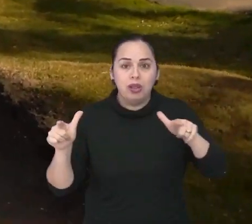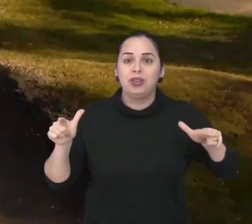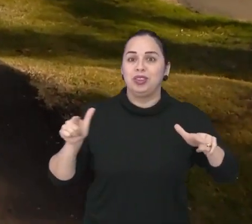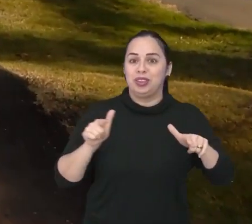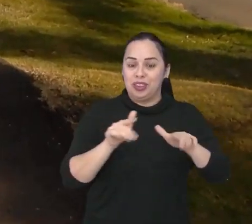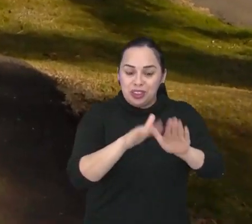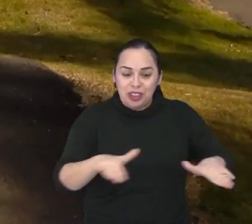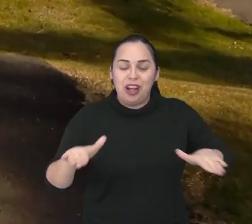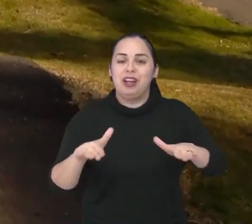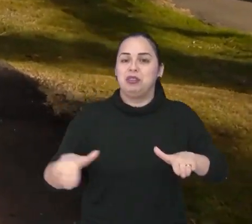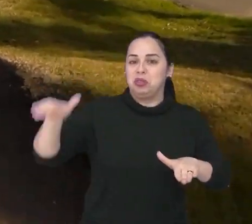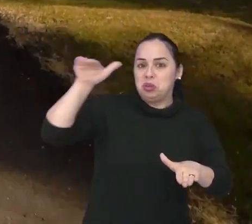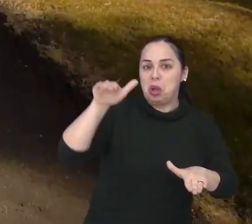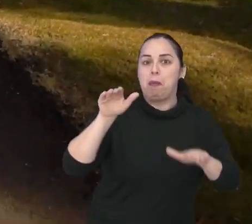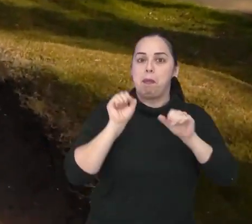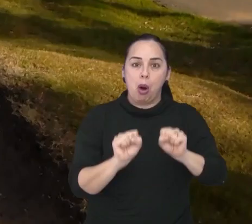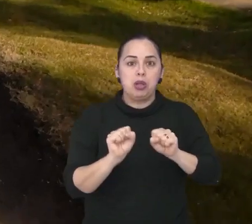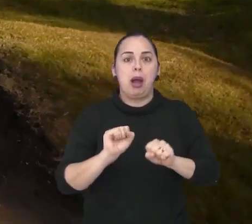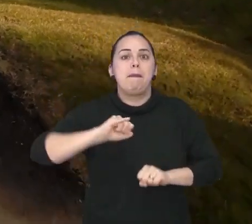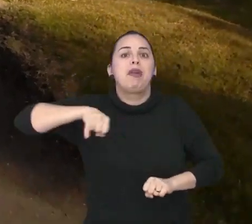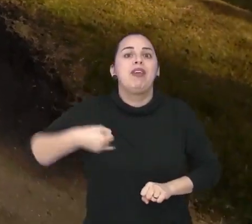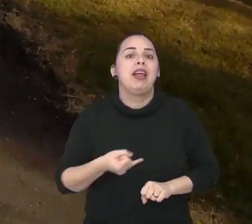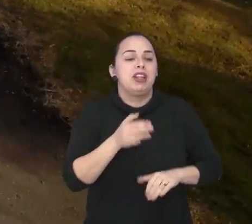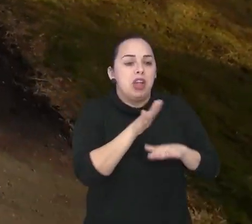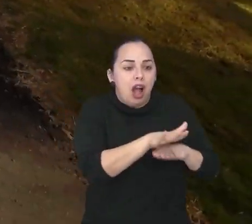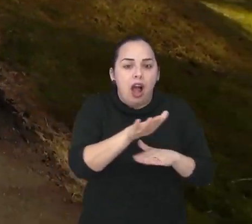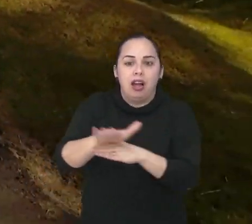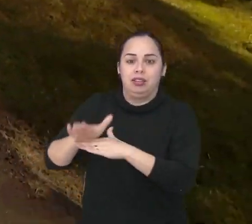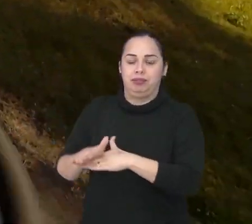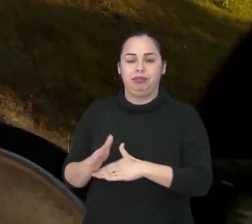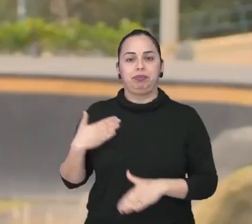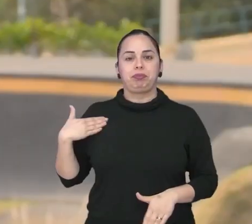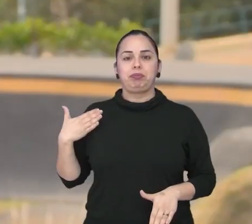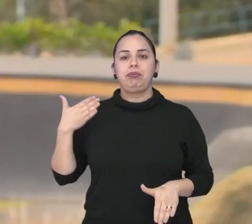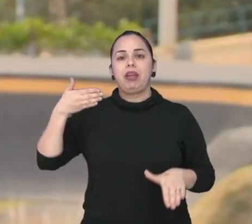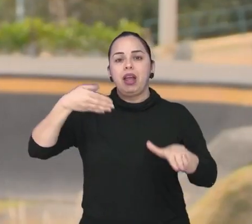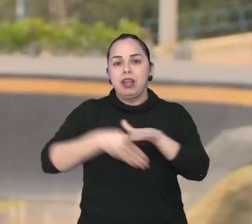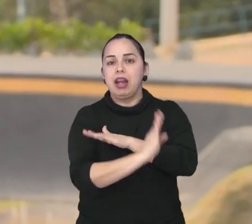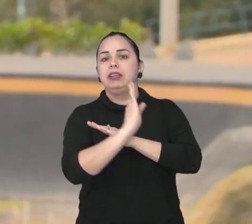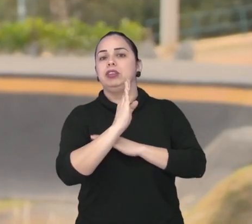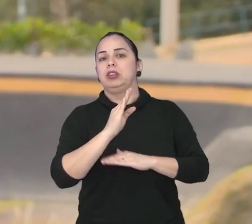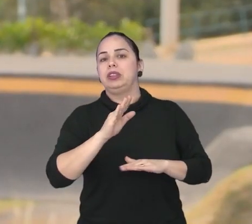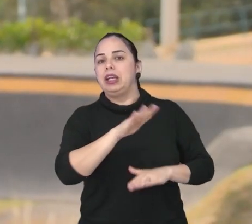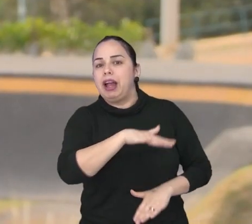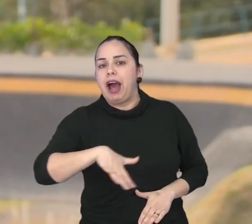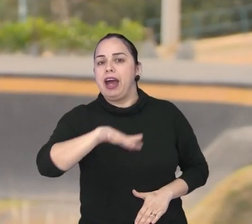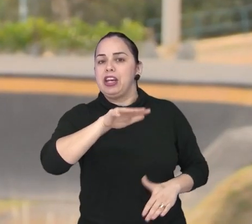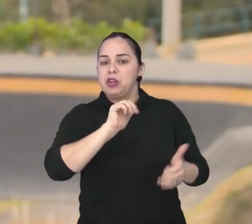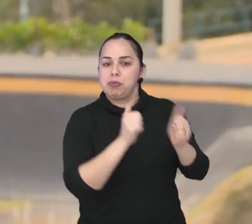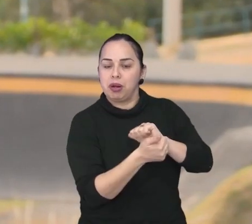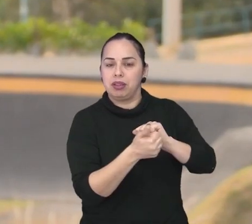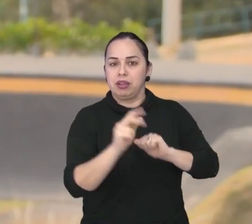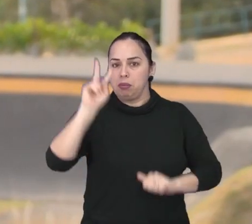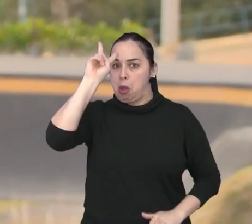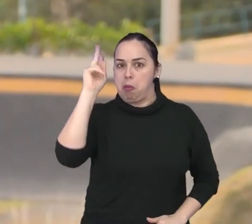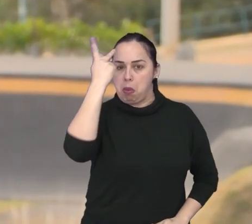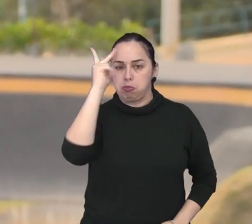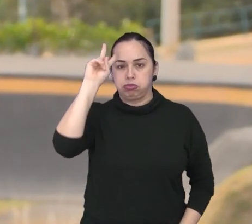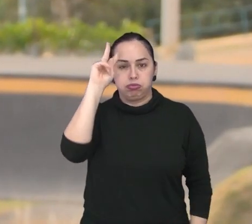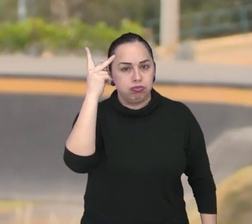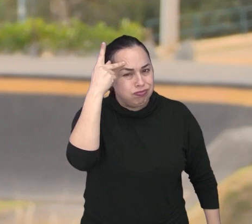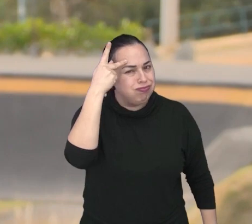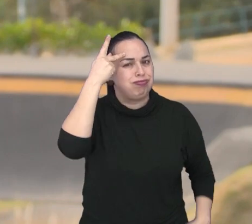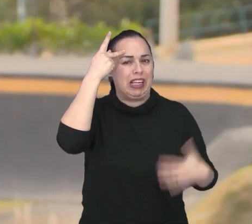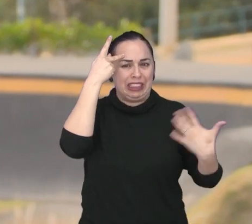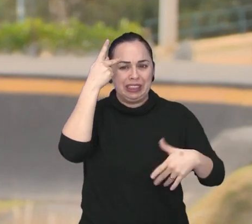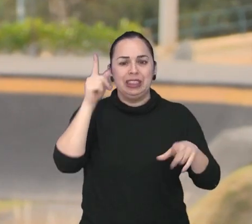agora outros jovens e crianças também poderão usufruir. Eu entrei no mundo do esporte muito cedo, então a minha cabeça